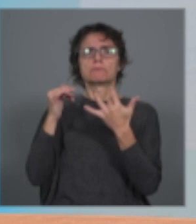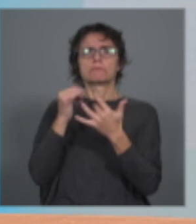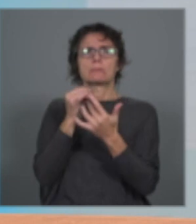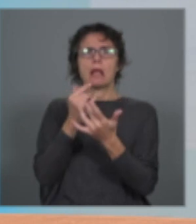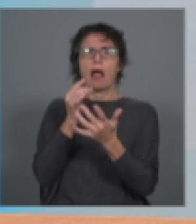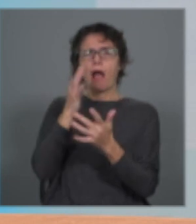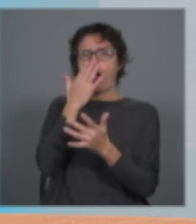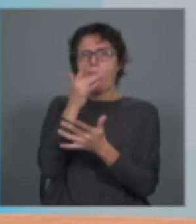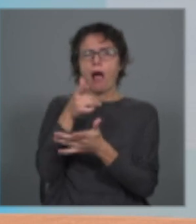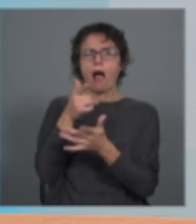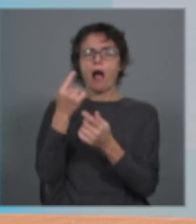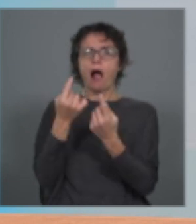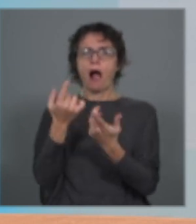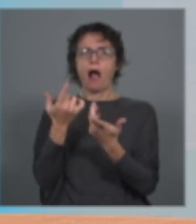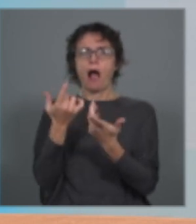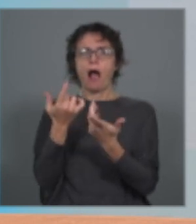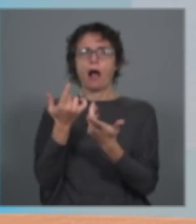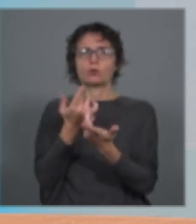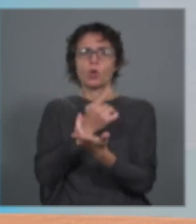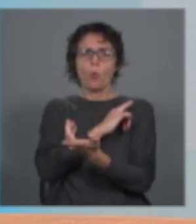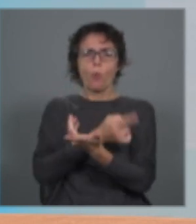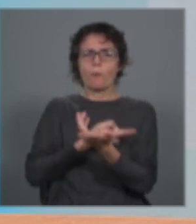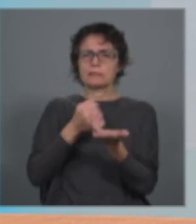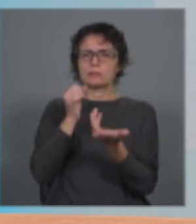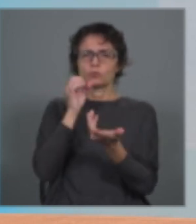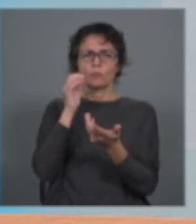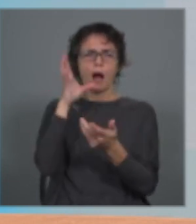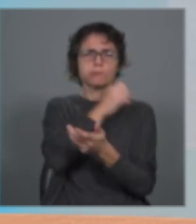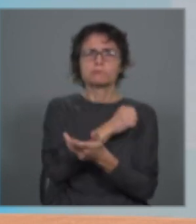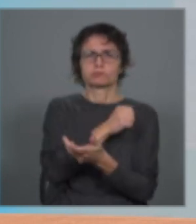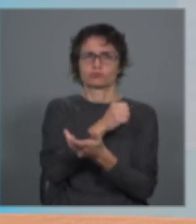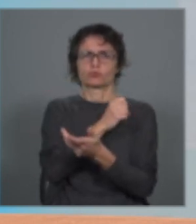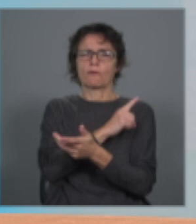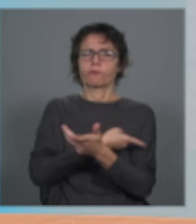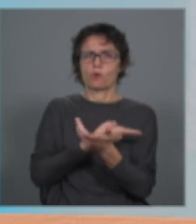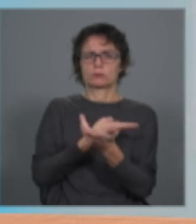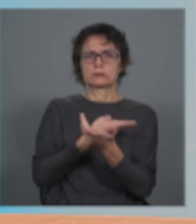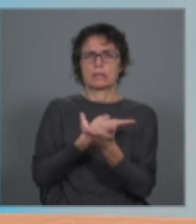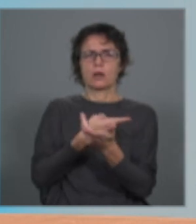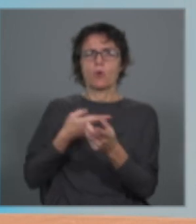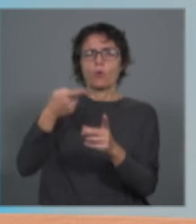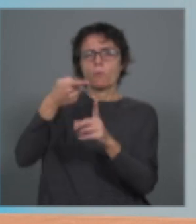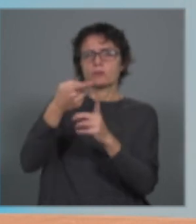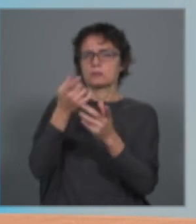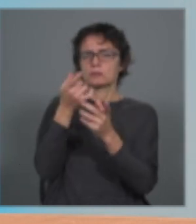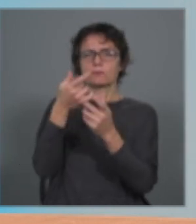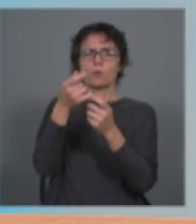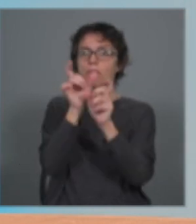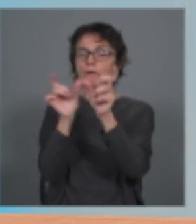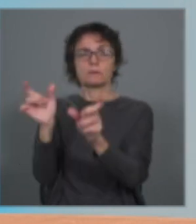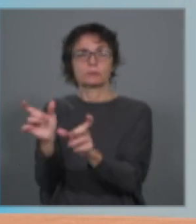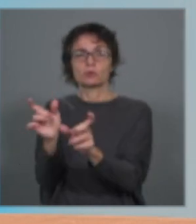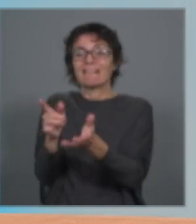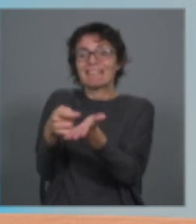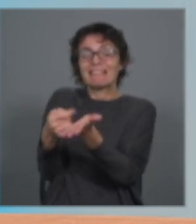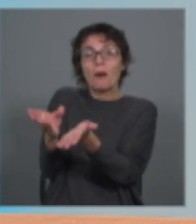negativo de força no auxílio às pessoas materialmente mais necessitadas. Uma notícia que foi